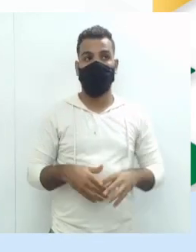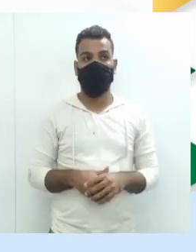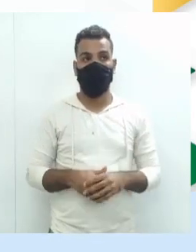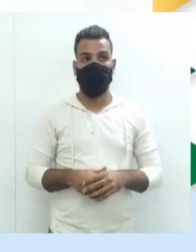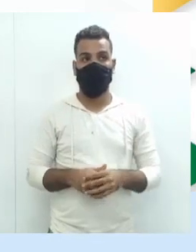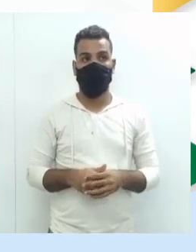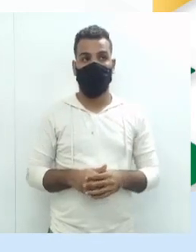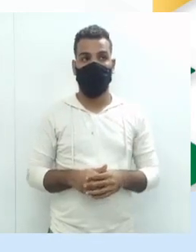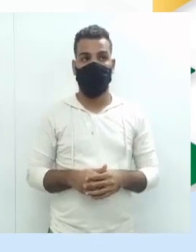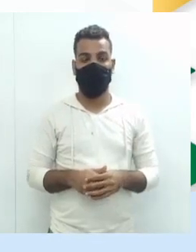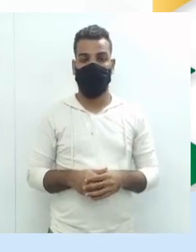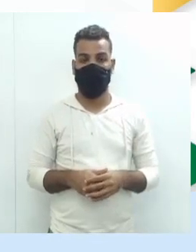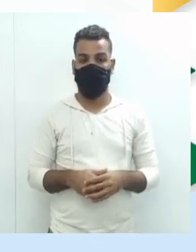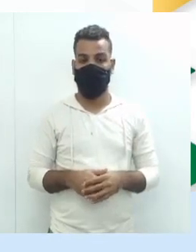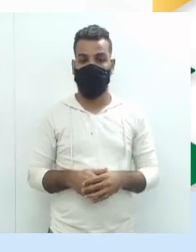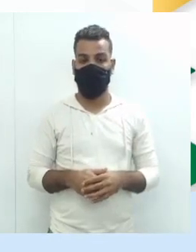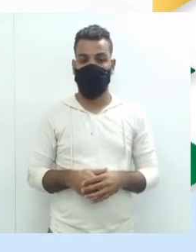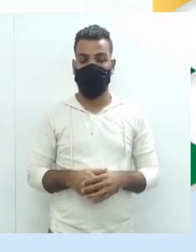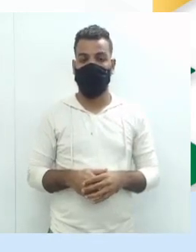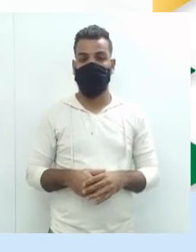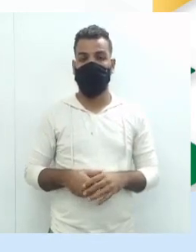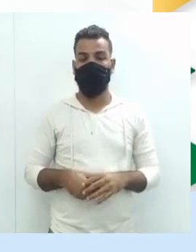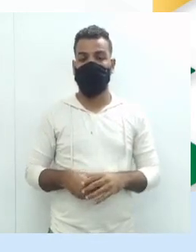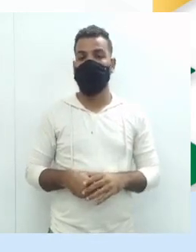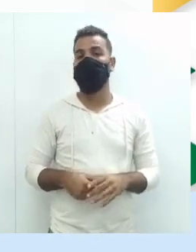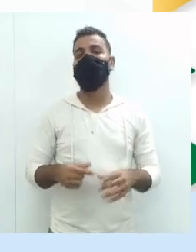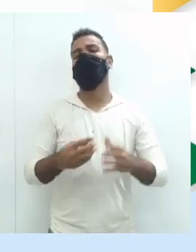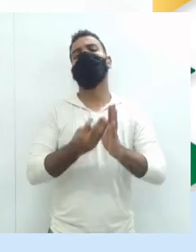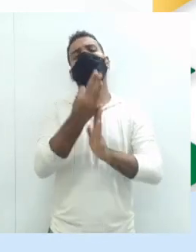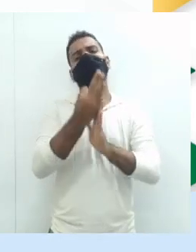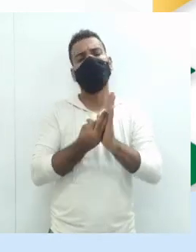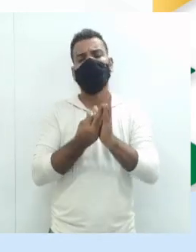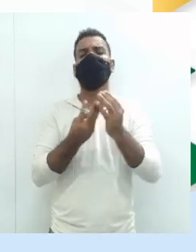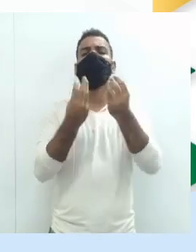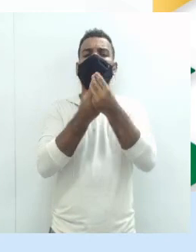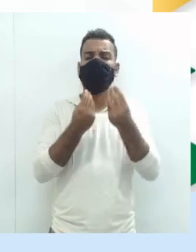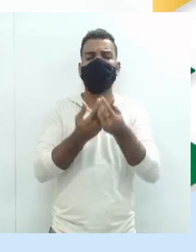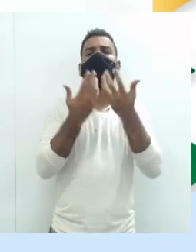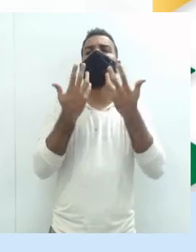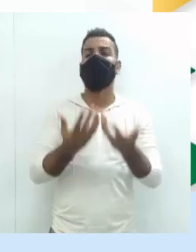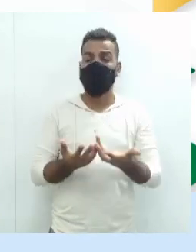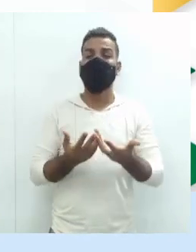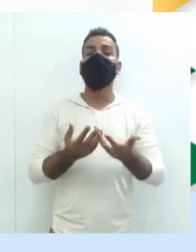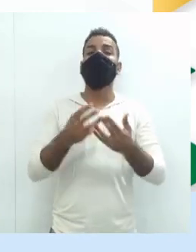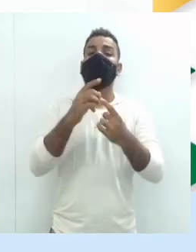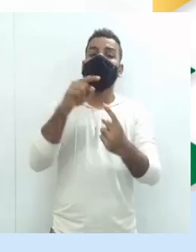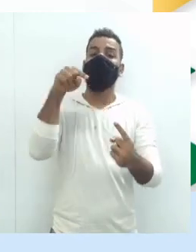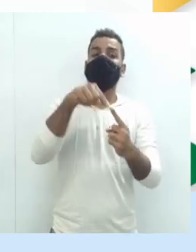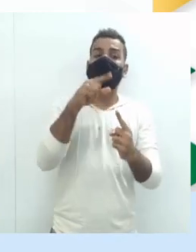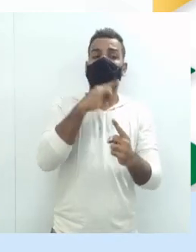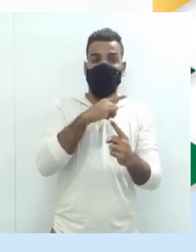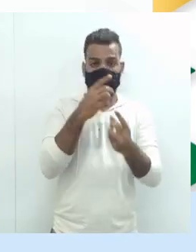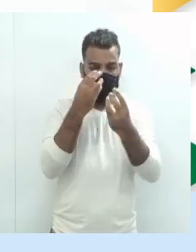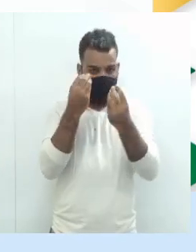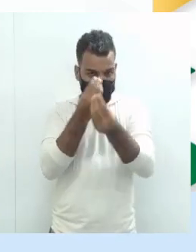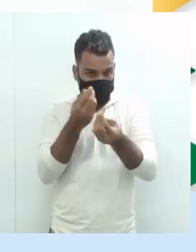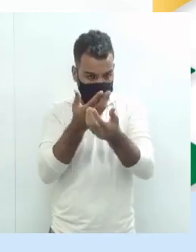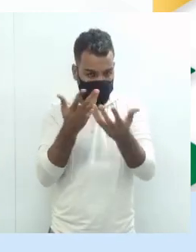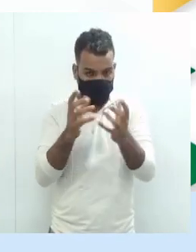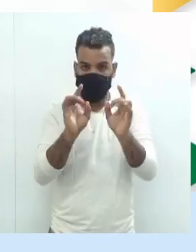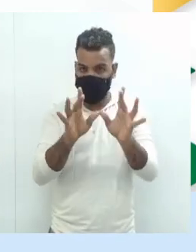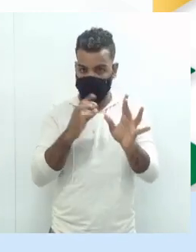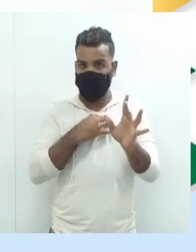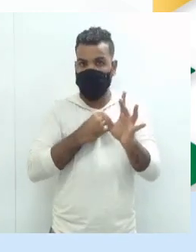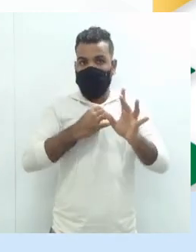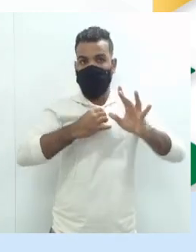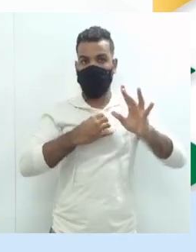primeira delas, como a gente já falou, é que o texto ele é persuasivo, né, com o objetivo de convencimento, né? Ele